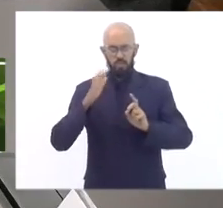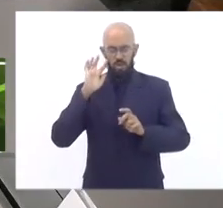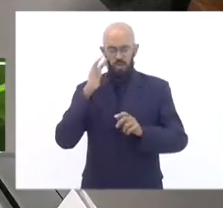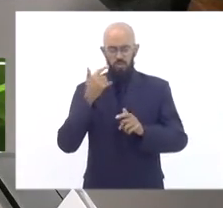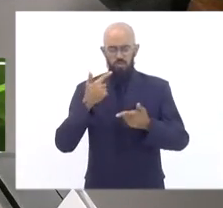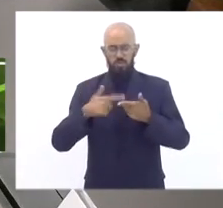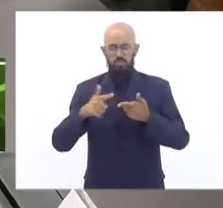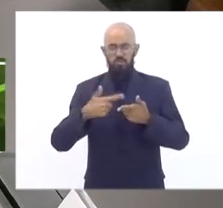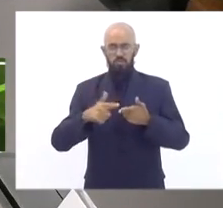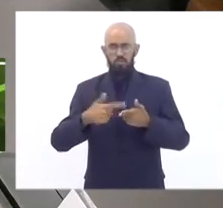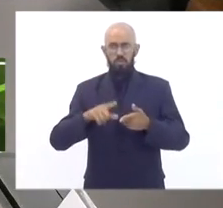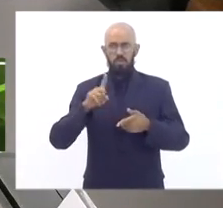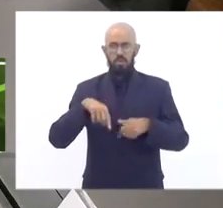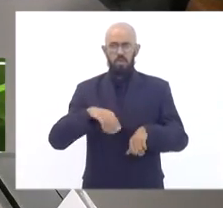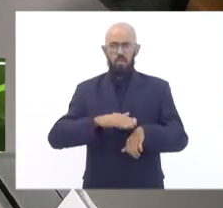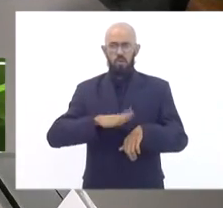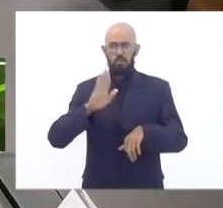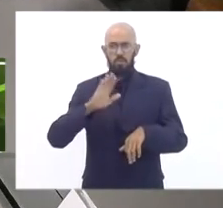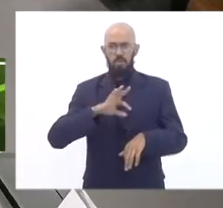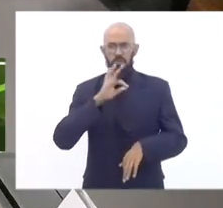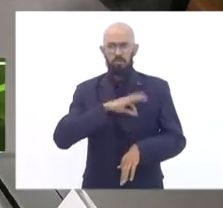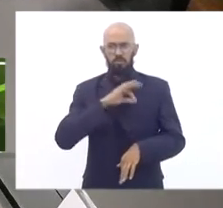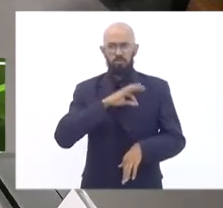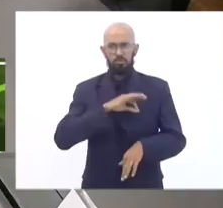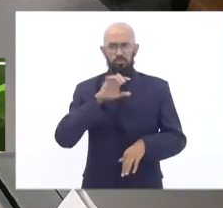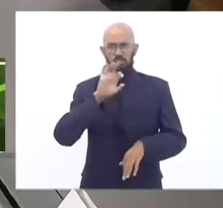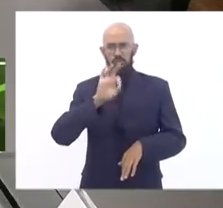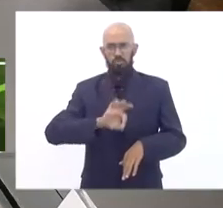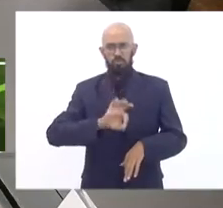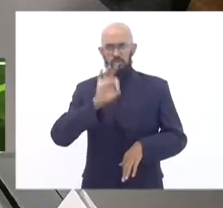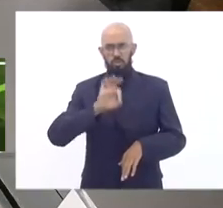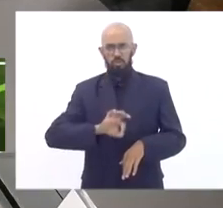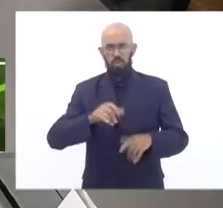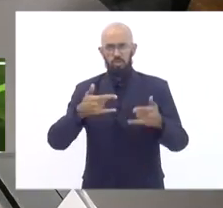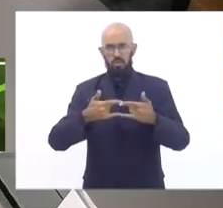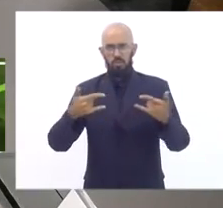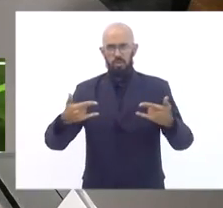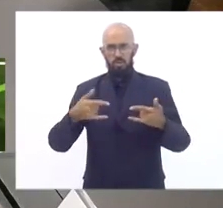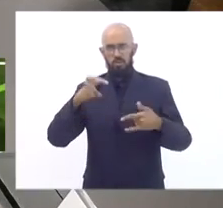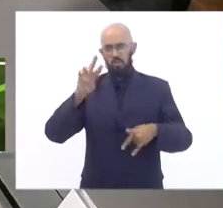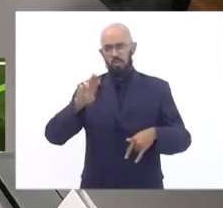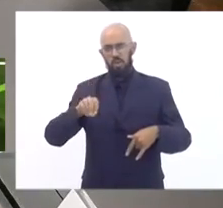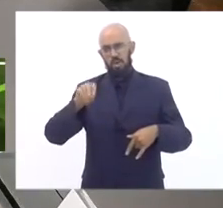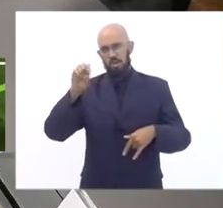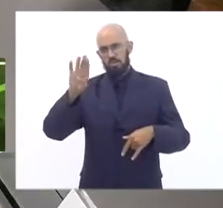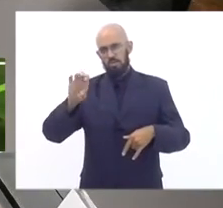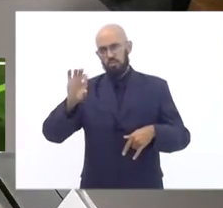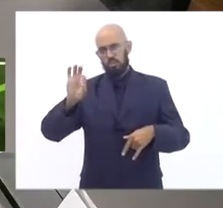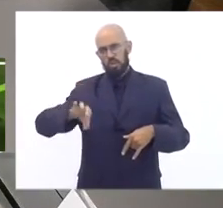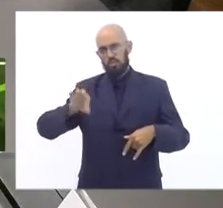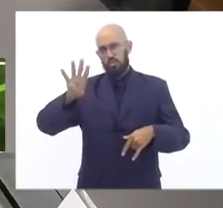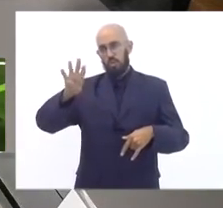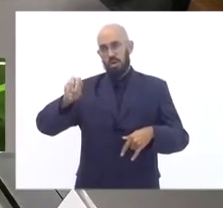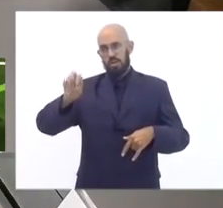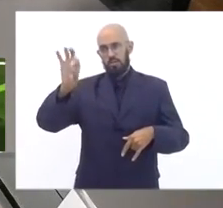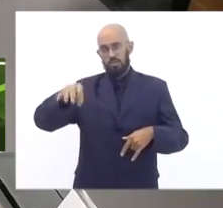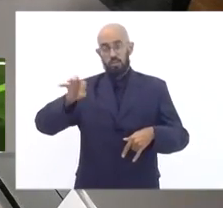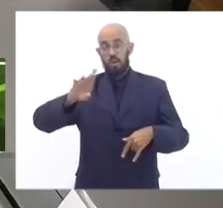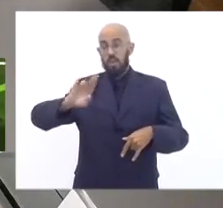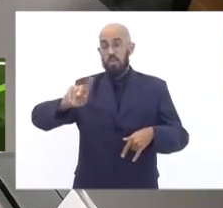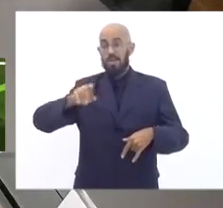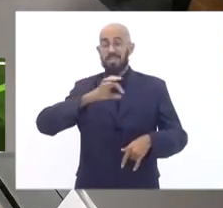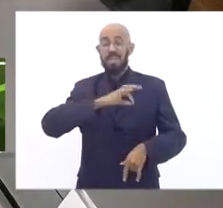imbróglio que é o aumento da tarifa, que querem aumentar a tarifa em torno de 40% pela tabela de IGP-M. Então, eu queria ouvir